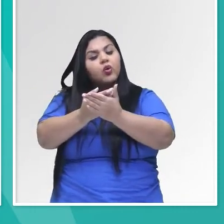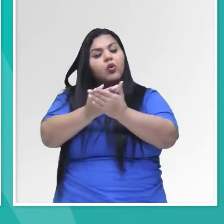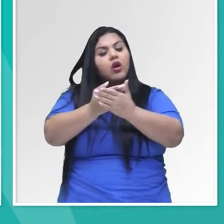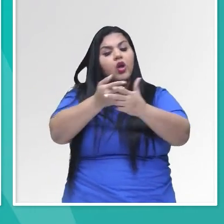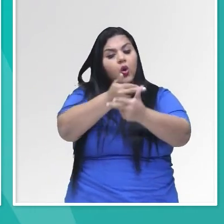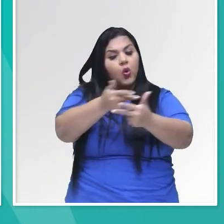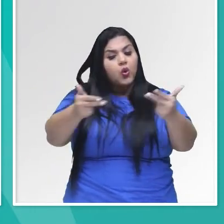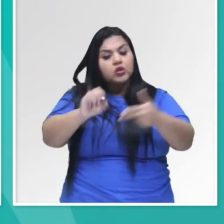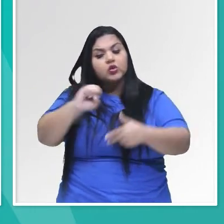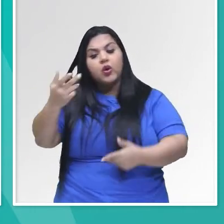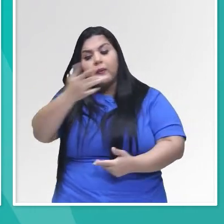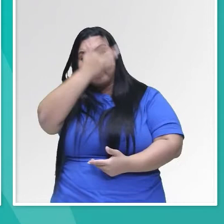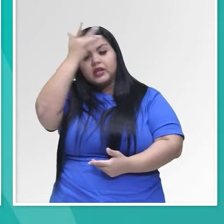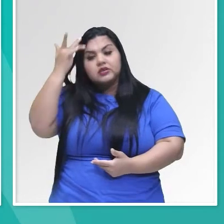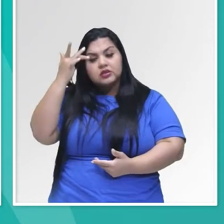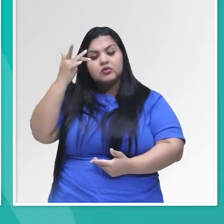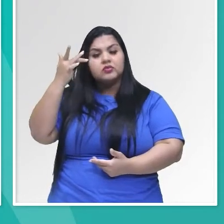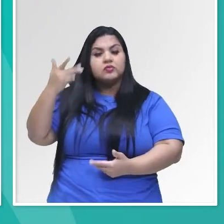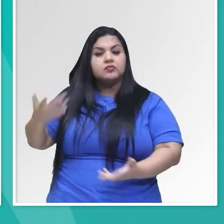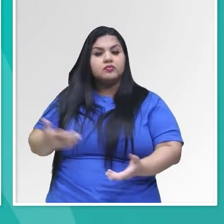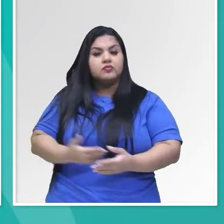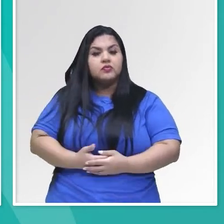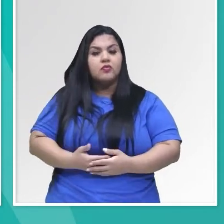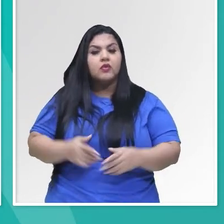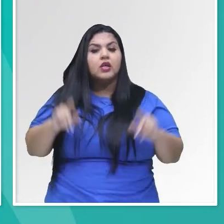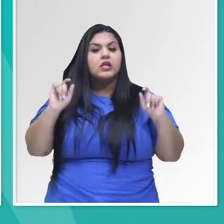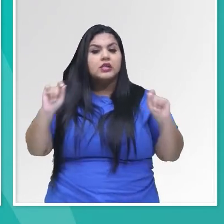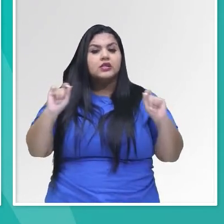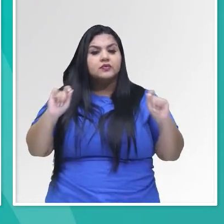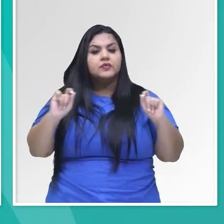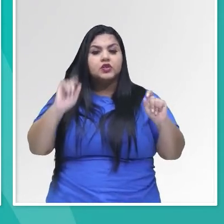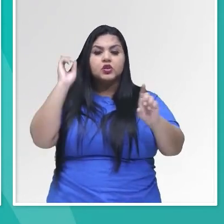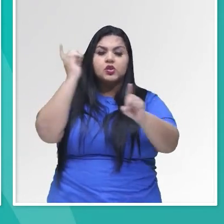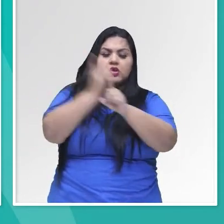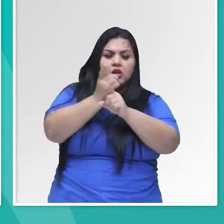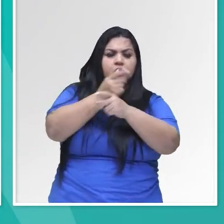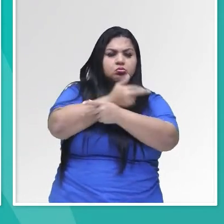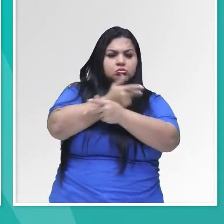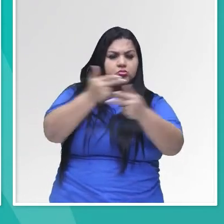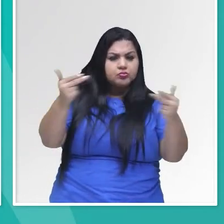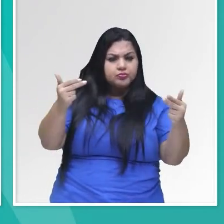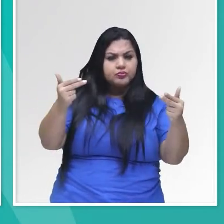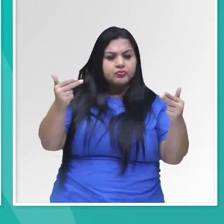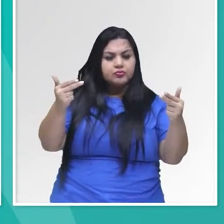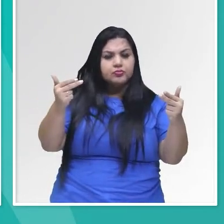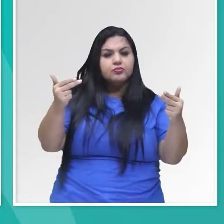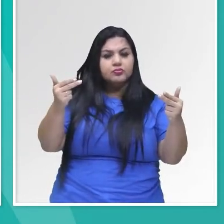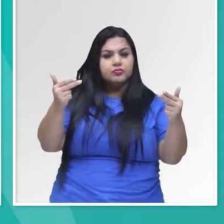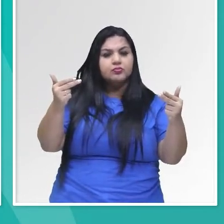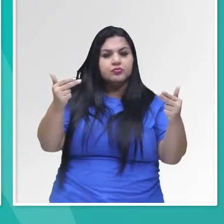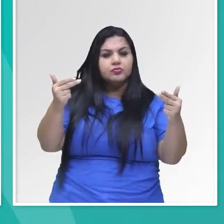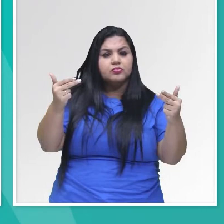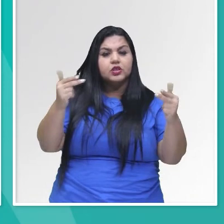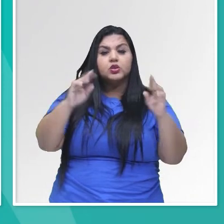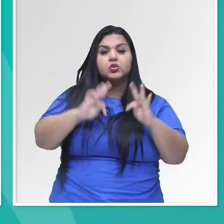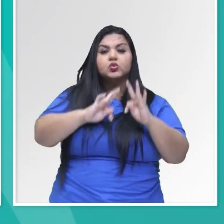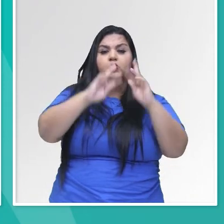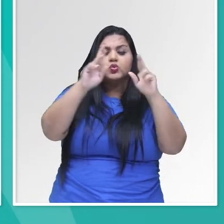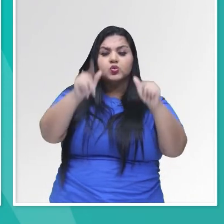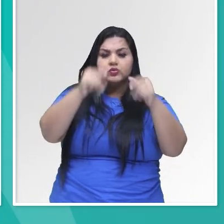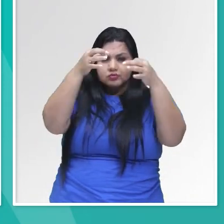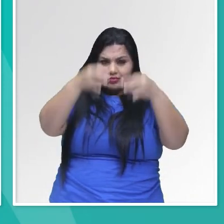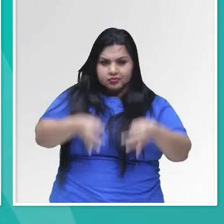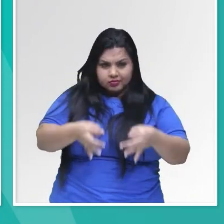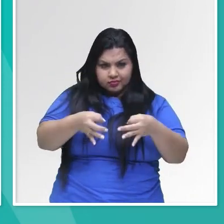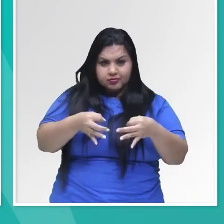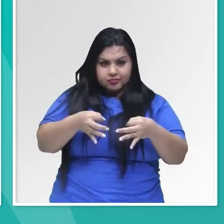algo, em alguém, em alguma coisa. Quem encontra algo, alguém, alguma coisa. Tudo certo aí?